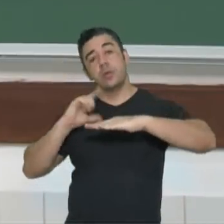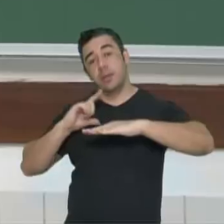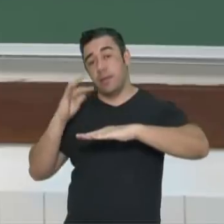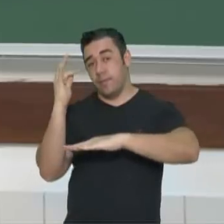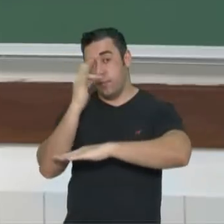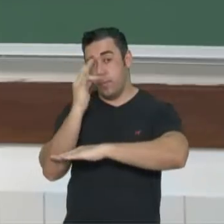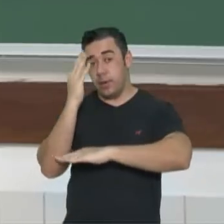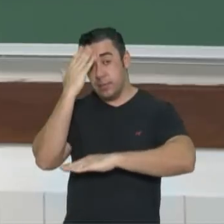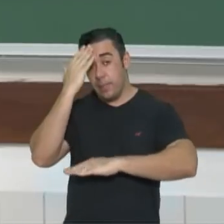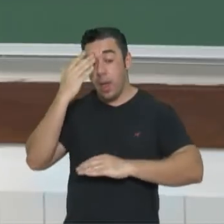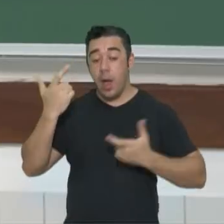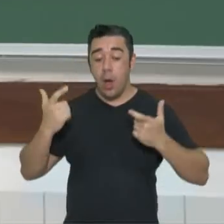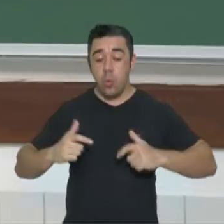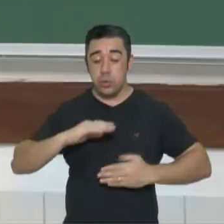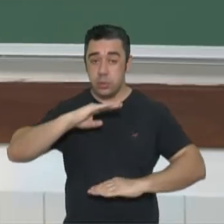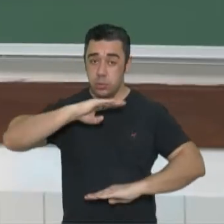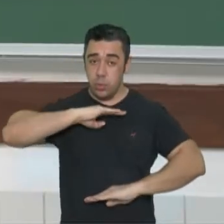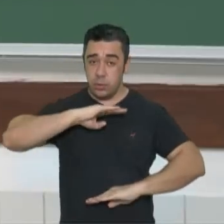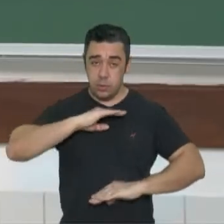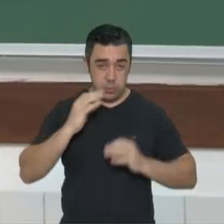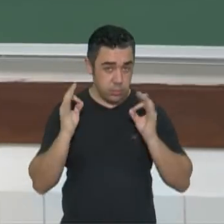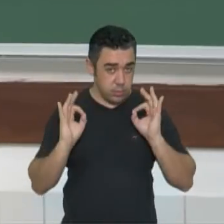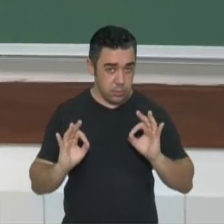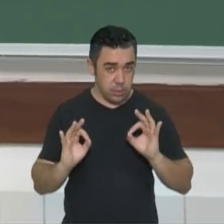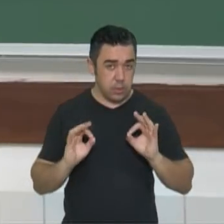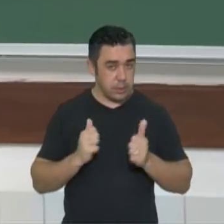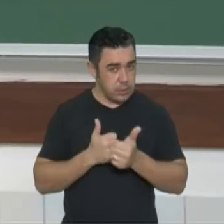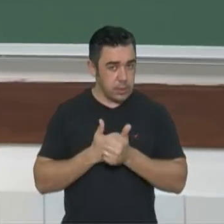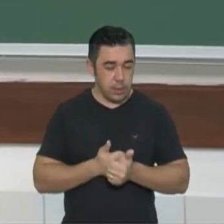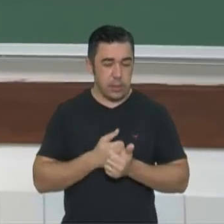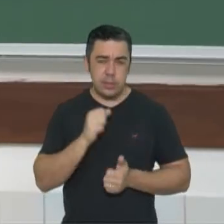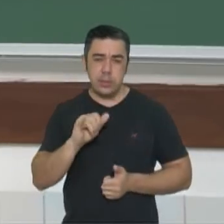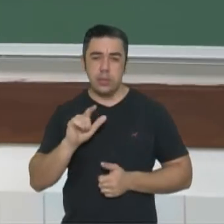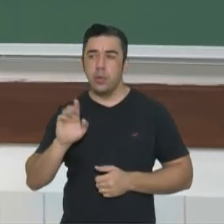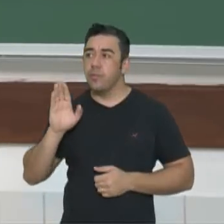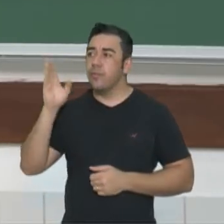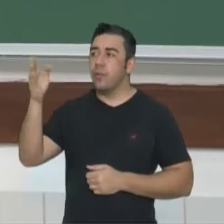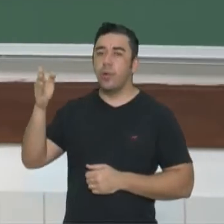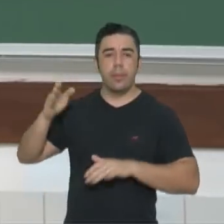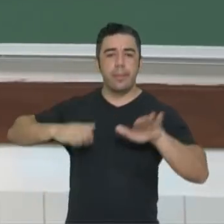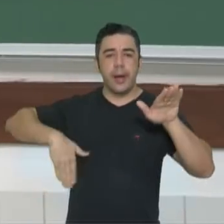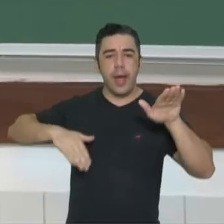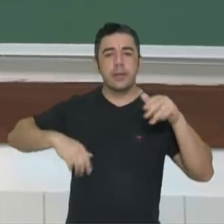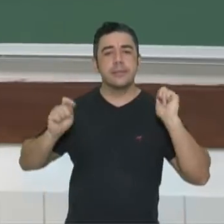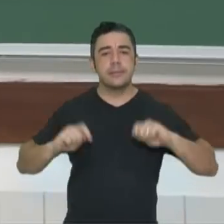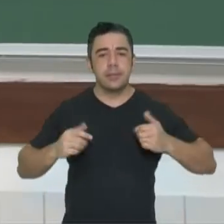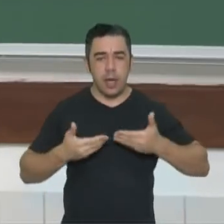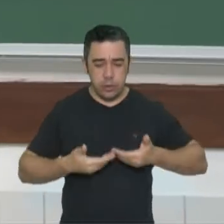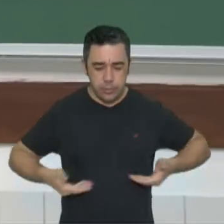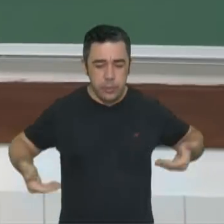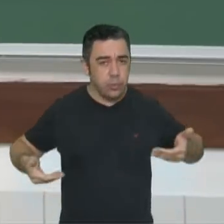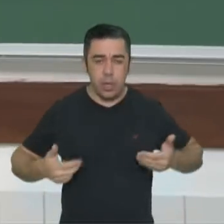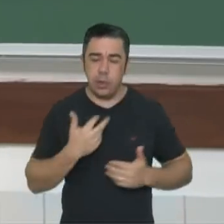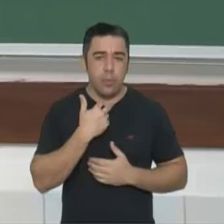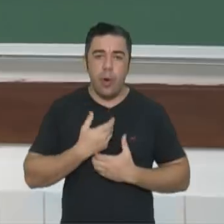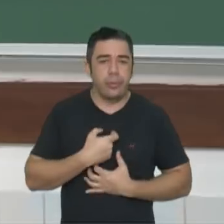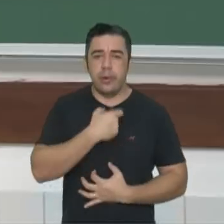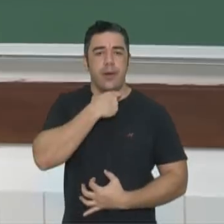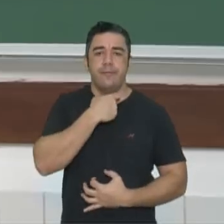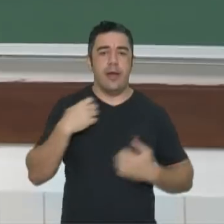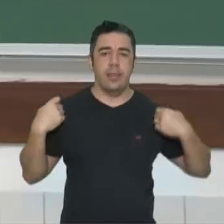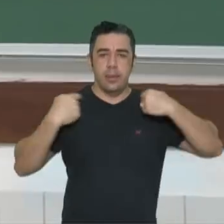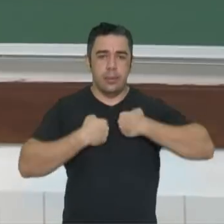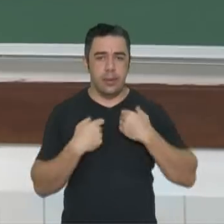diafásica lá? Então tem que usar uma de acordo com a situação. A língua é assim. Se eu for para uma praia, eu posso usar minha bermuda, uma camiseta,